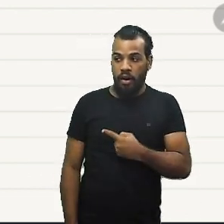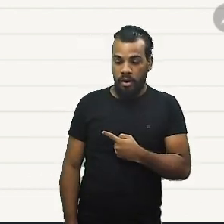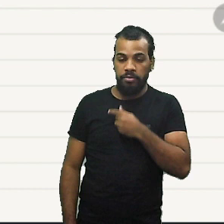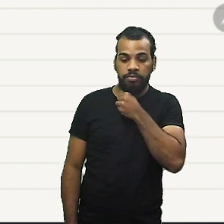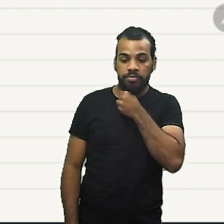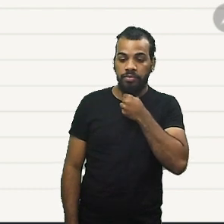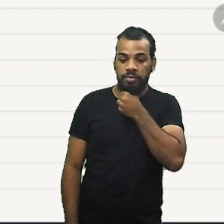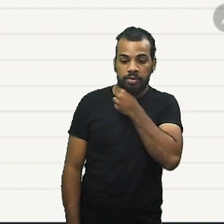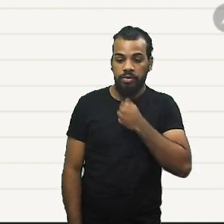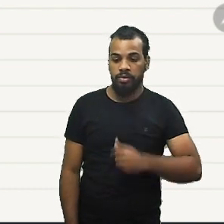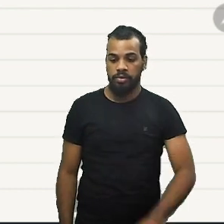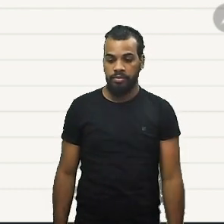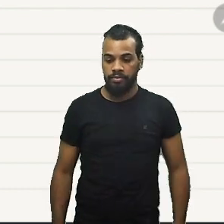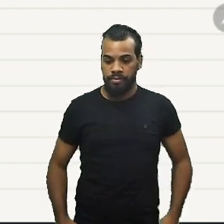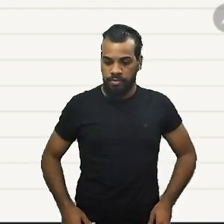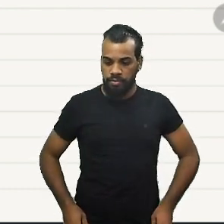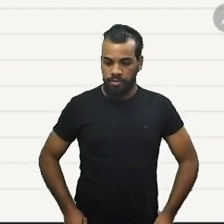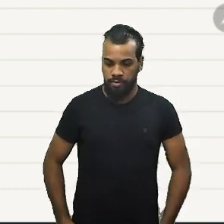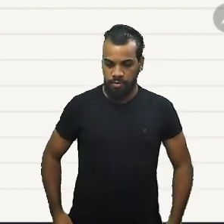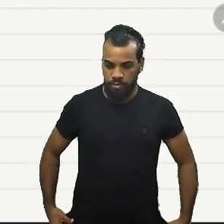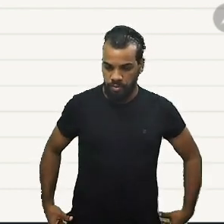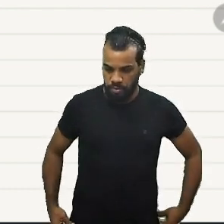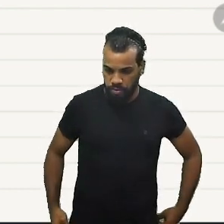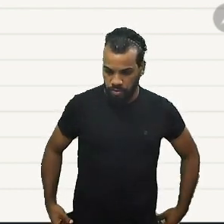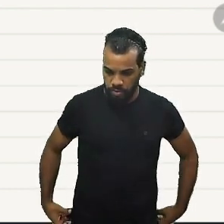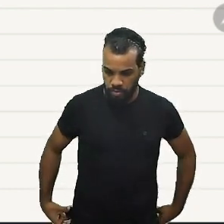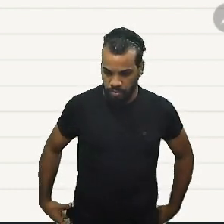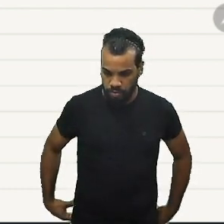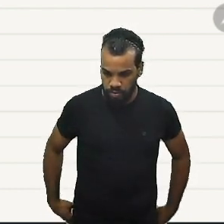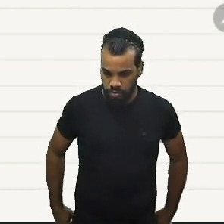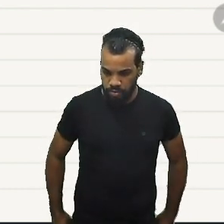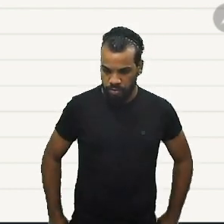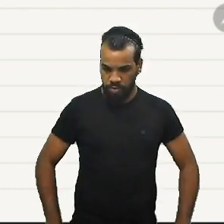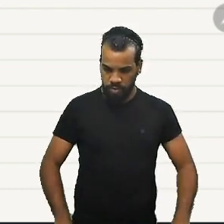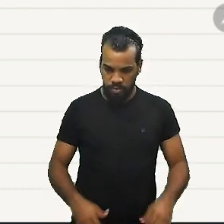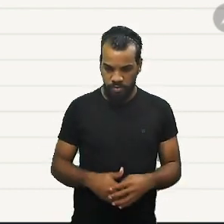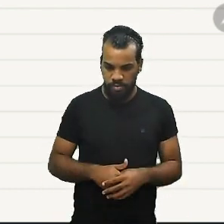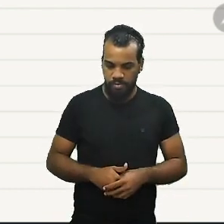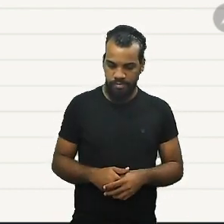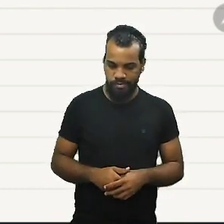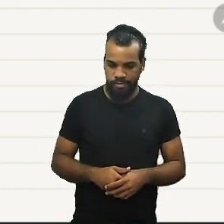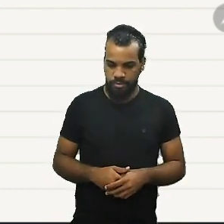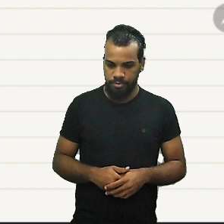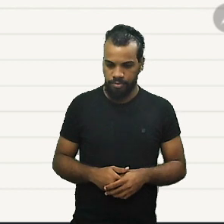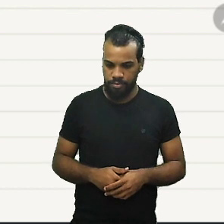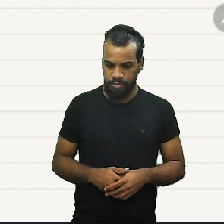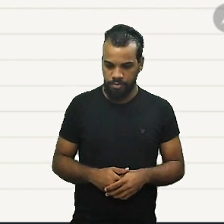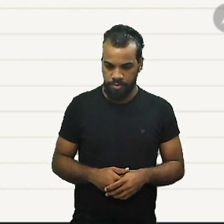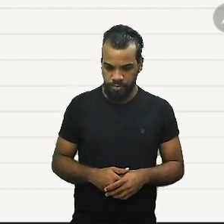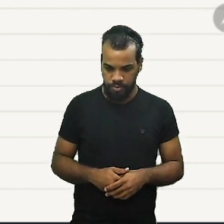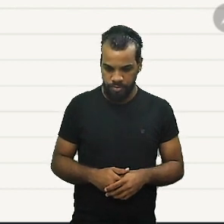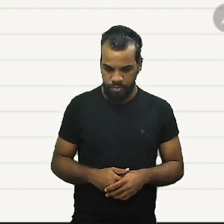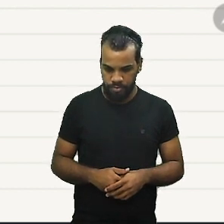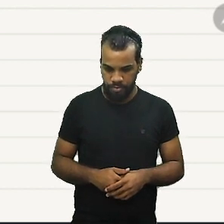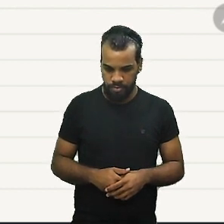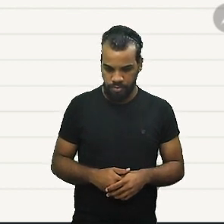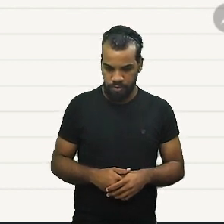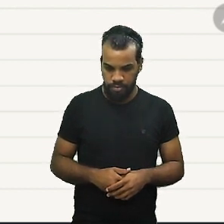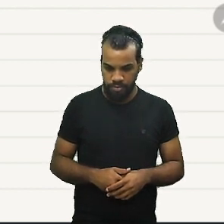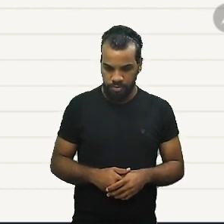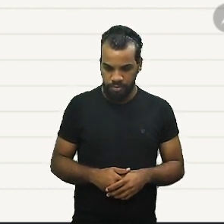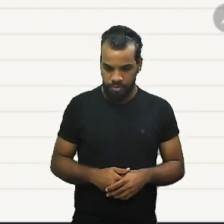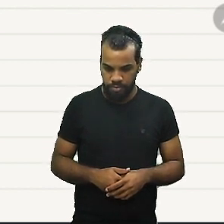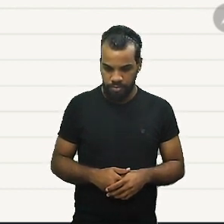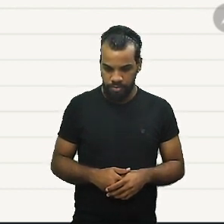por que eles são chamados assim? Ó, monstrinho, esses caras são chamados de autótrofos porque eles deixam de ser consumidor